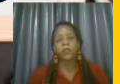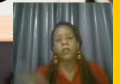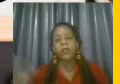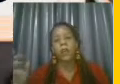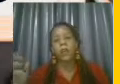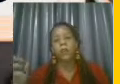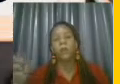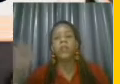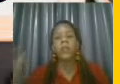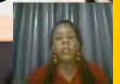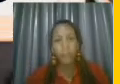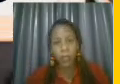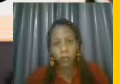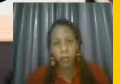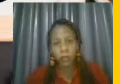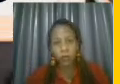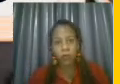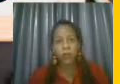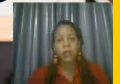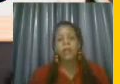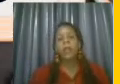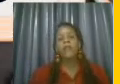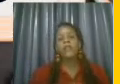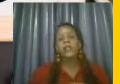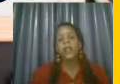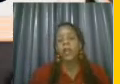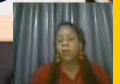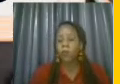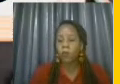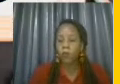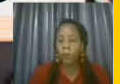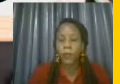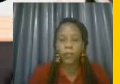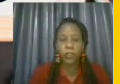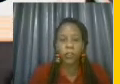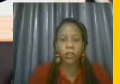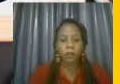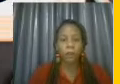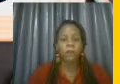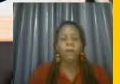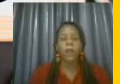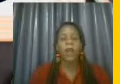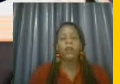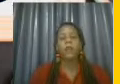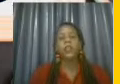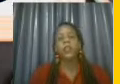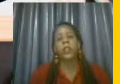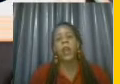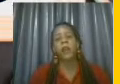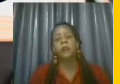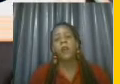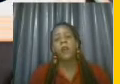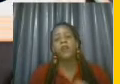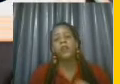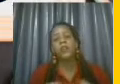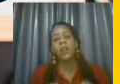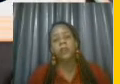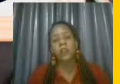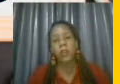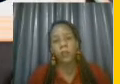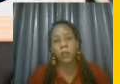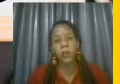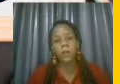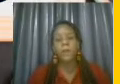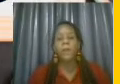né, trouxeram mudas de cana-de-açúcar e fizeram o plantio, né? Então, eles criaram os